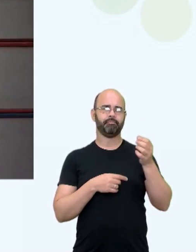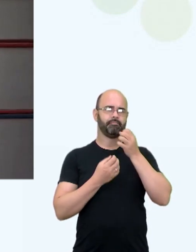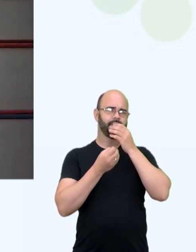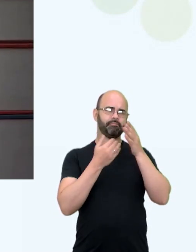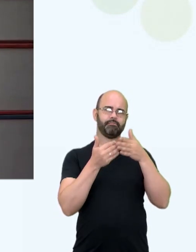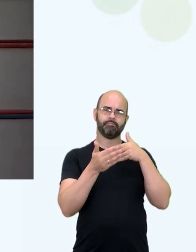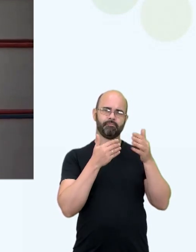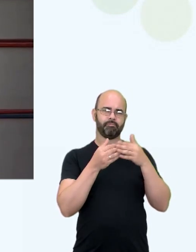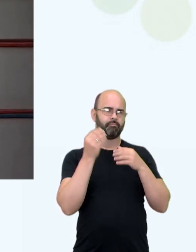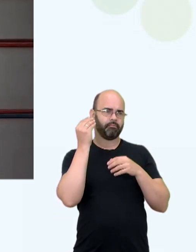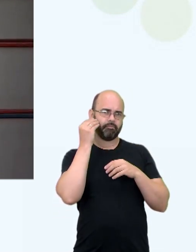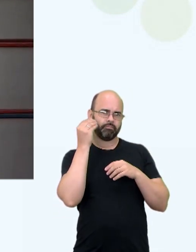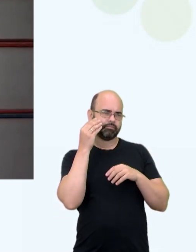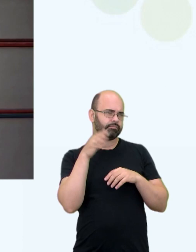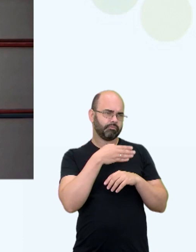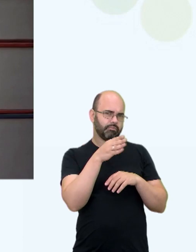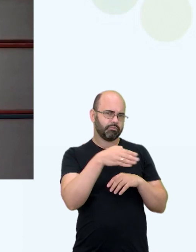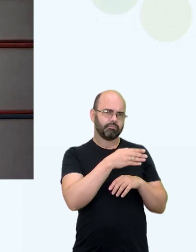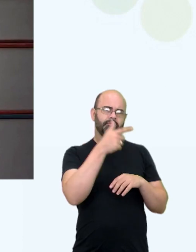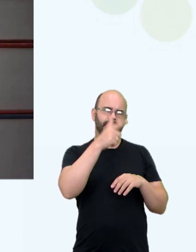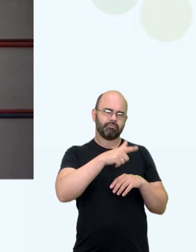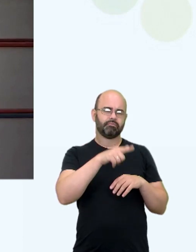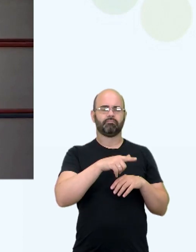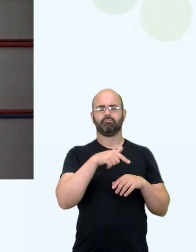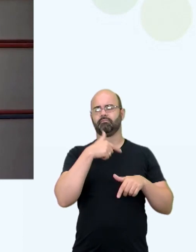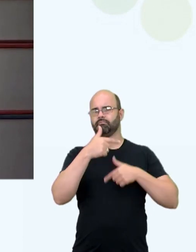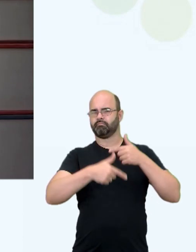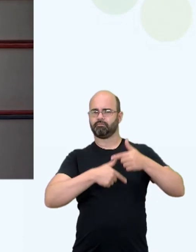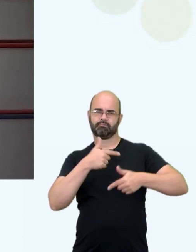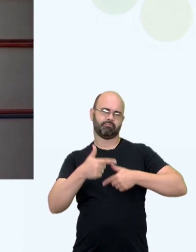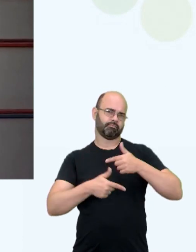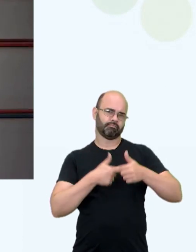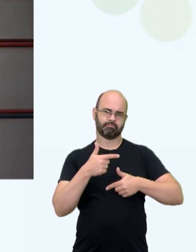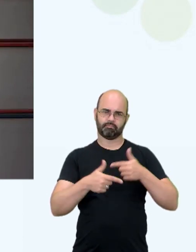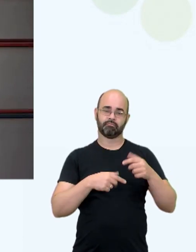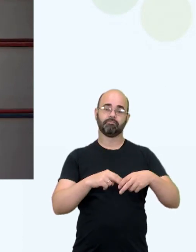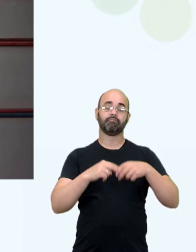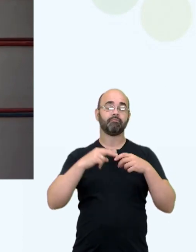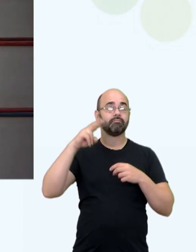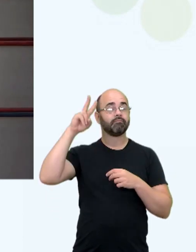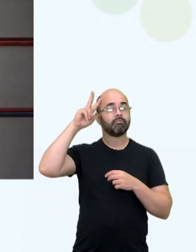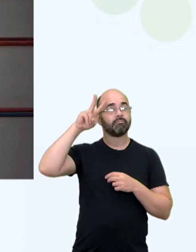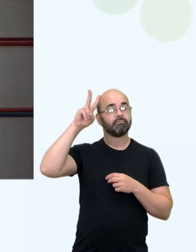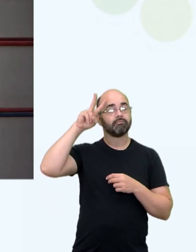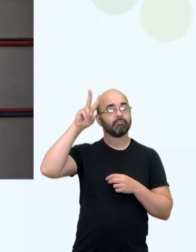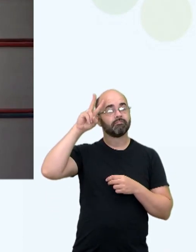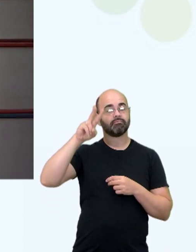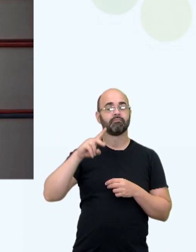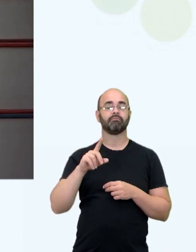determinada informação seria insano. Por isso é necessário recordar, que vem da palavra em